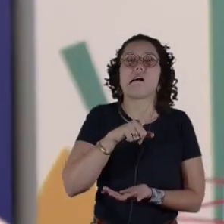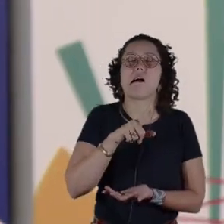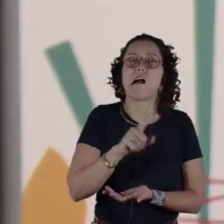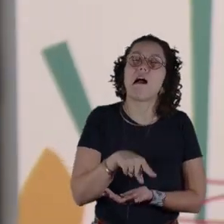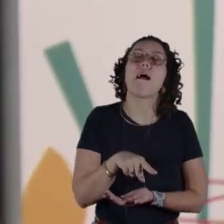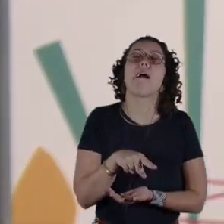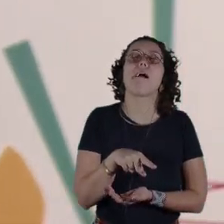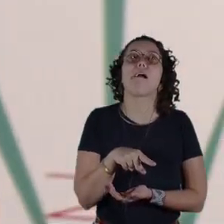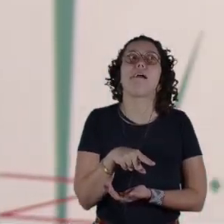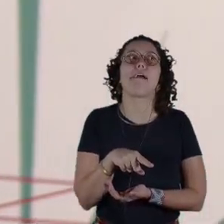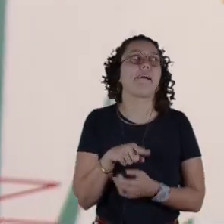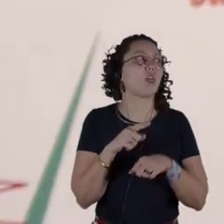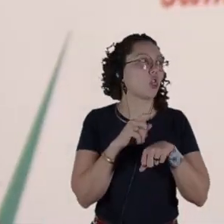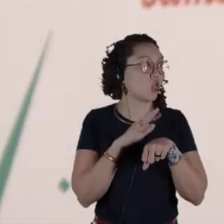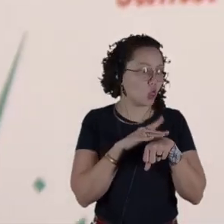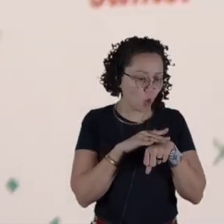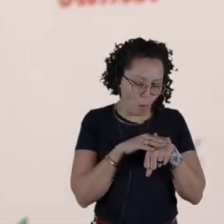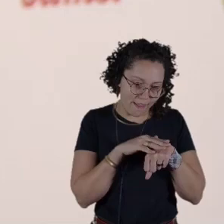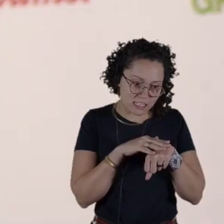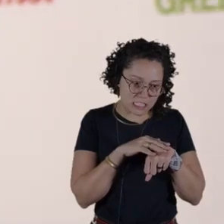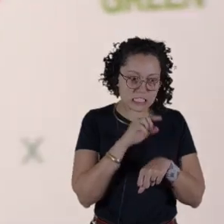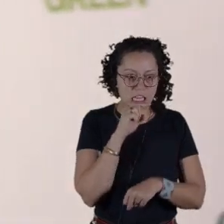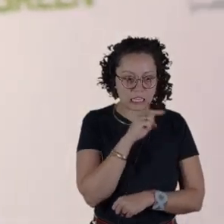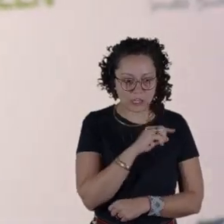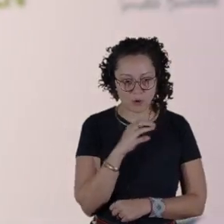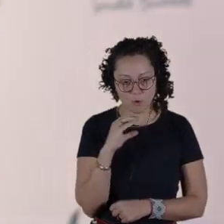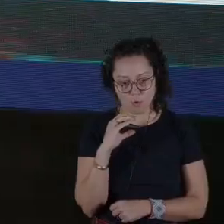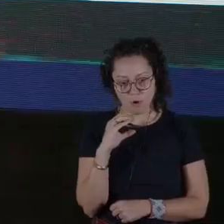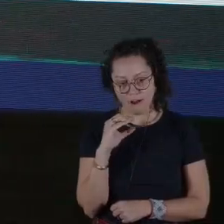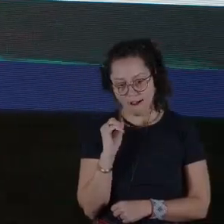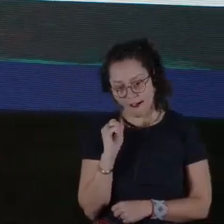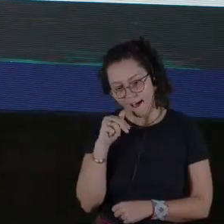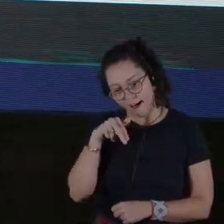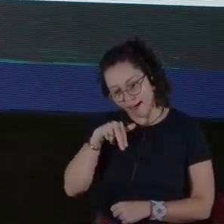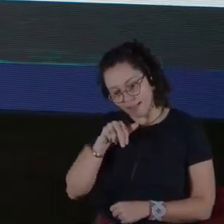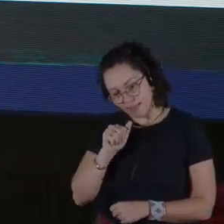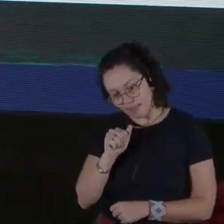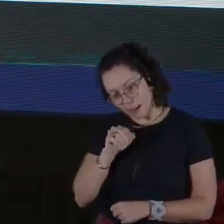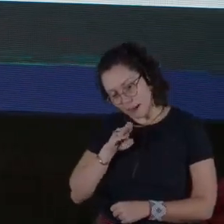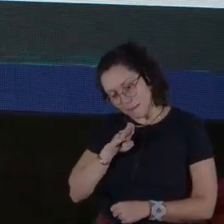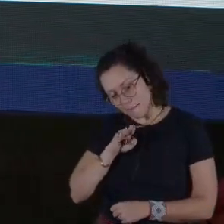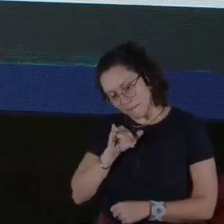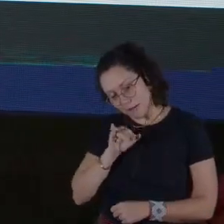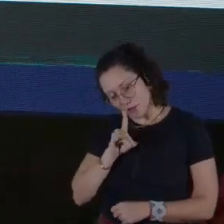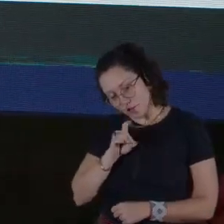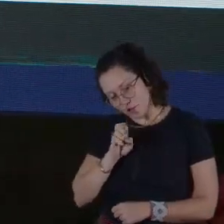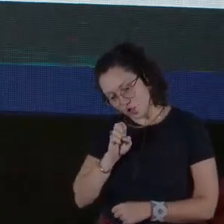doenças em que canabidiol, porque é canabidiol,